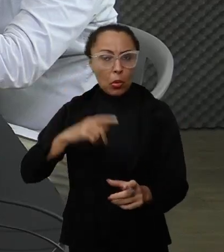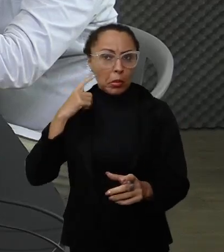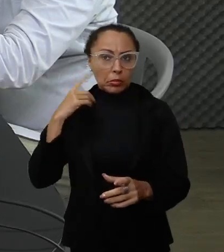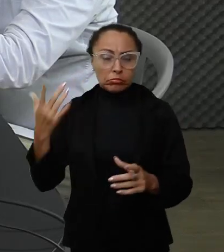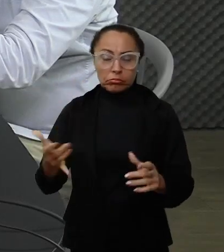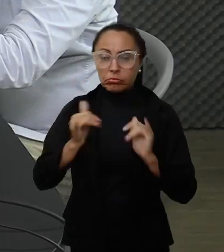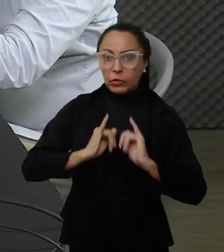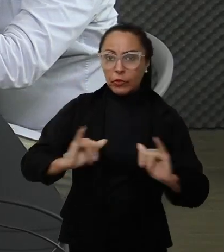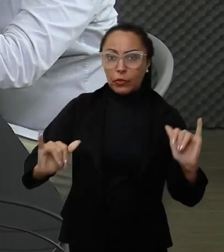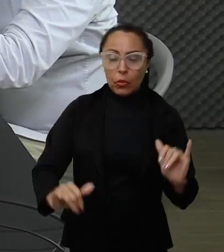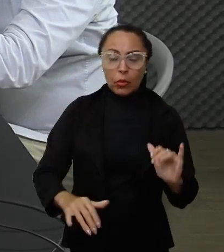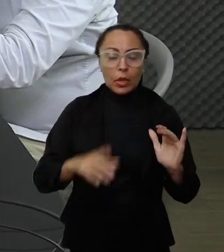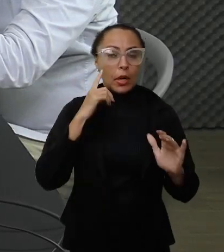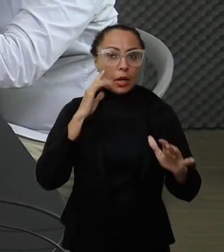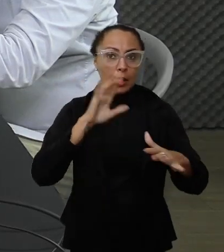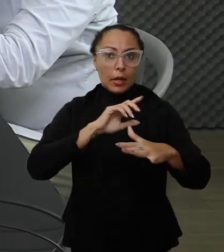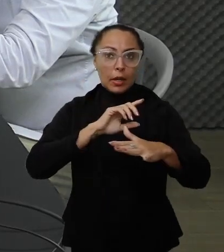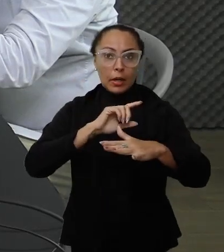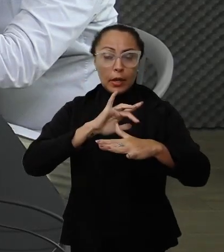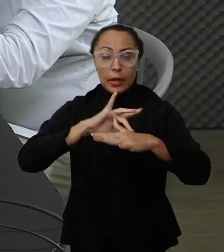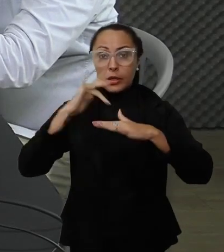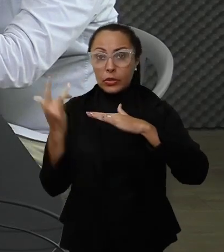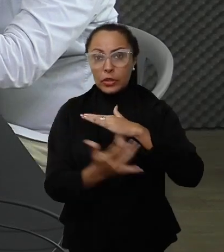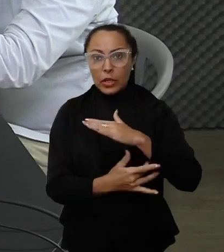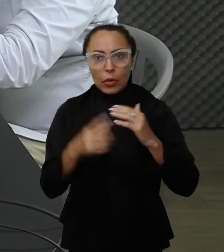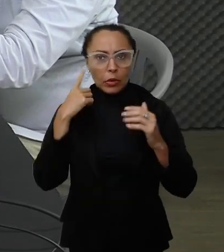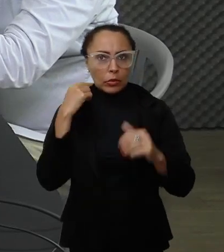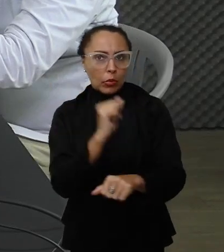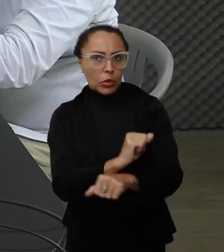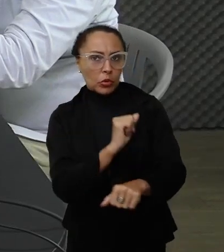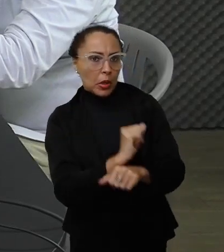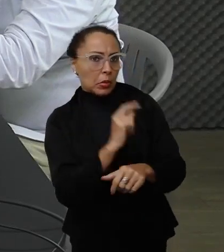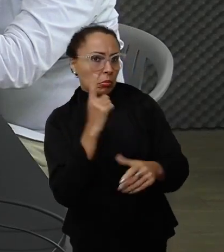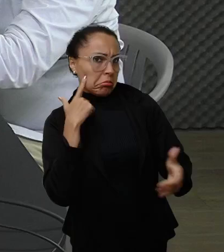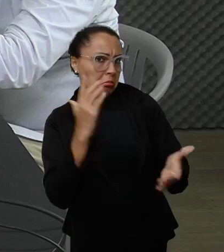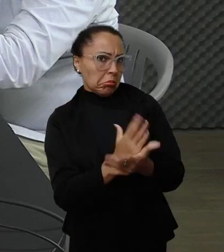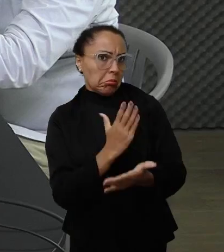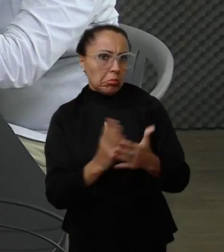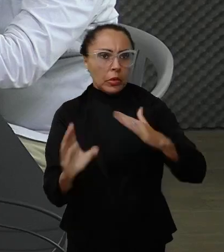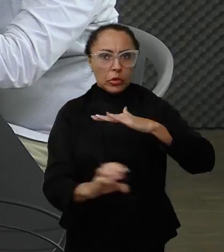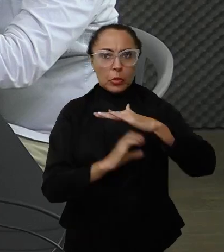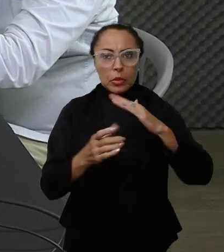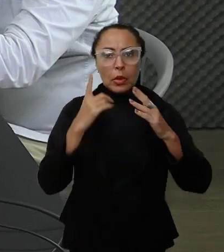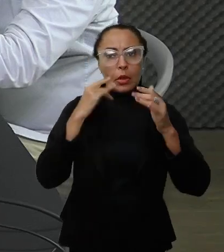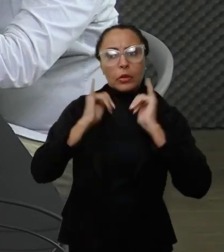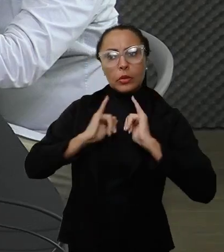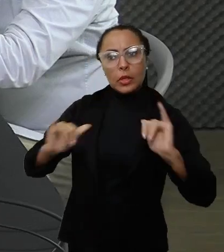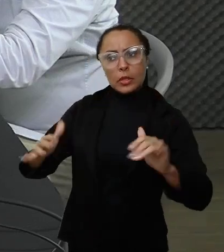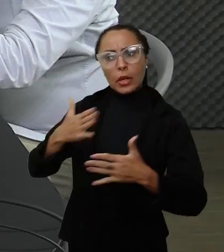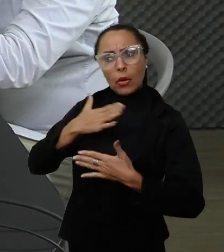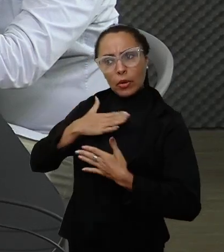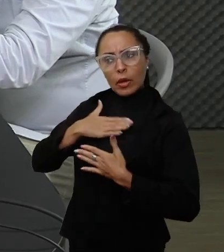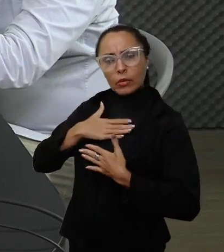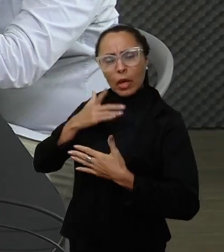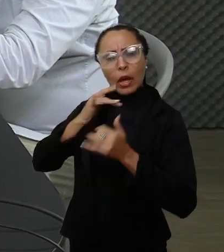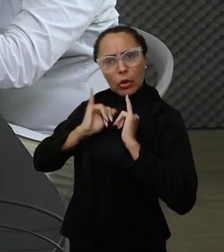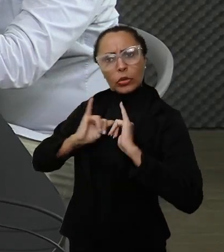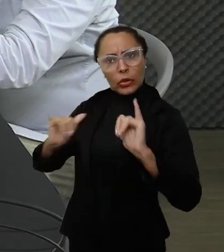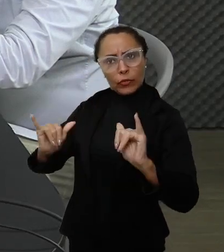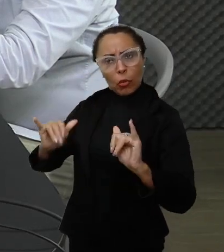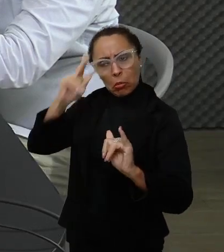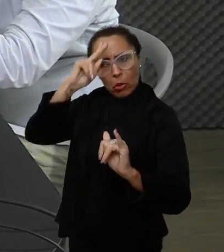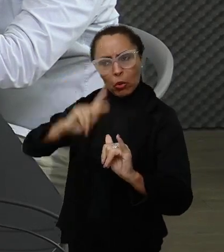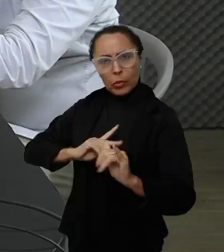esperar que uma empresa, um órgão de comunicação divulgue uma notícia que eu quero dar. Na minha rede social, eu vou lá e